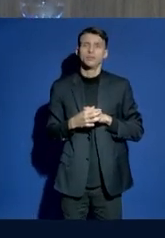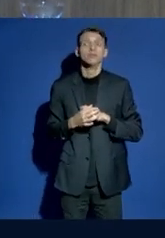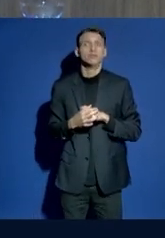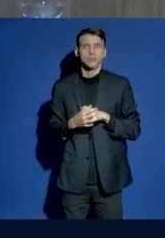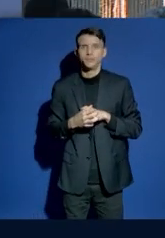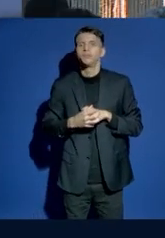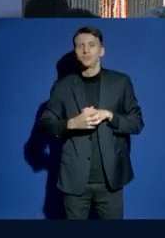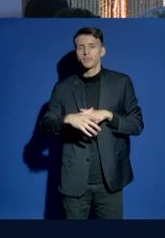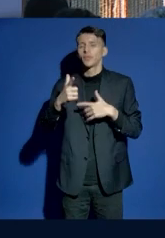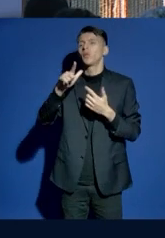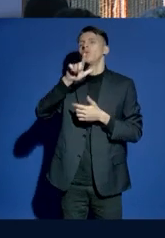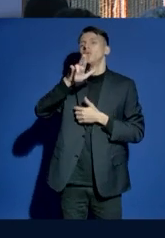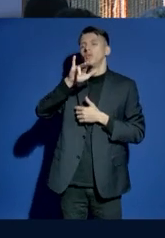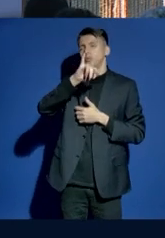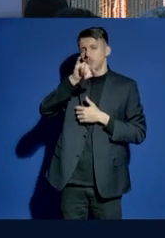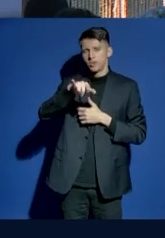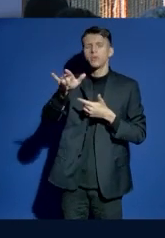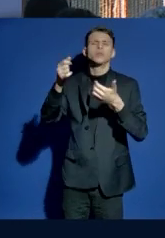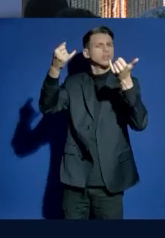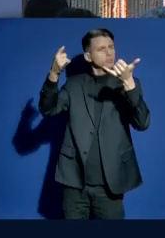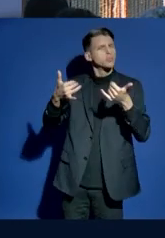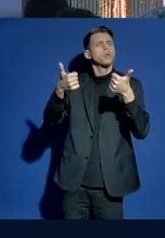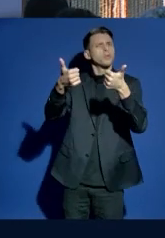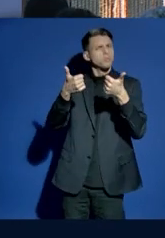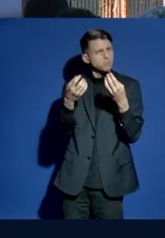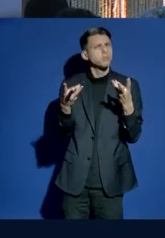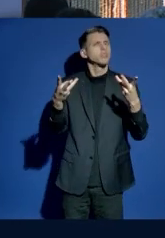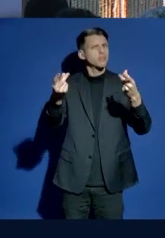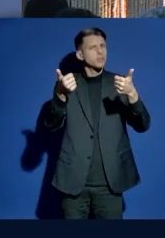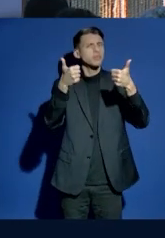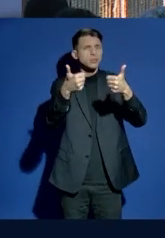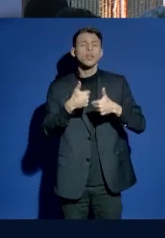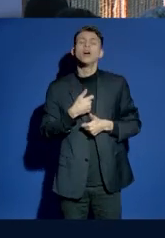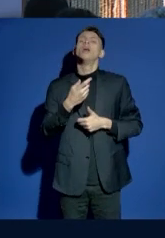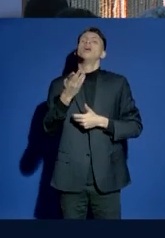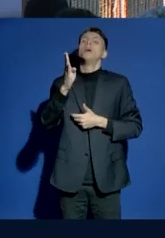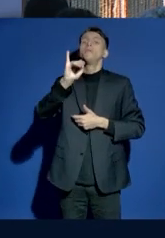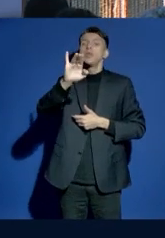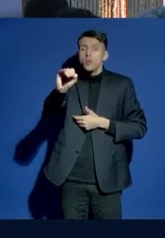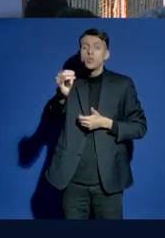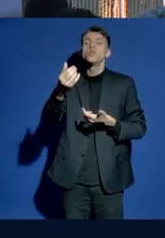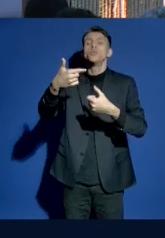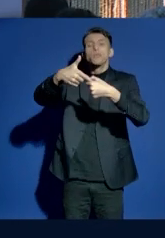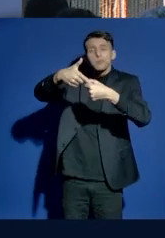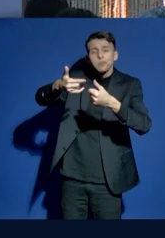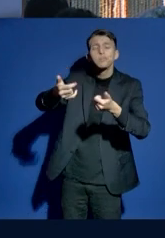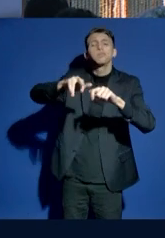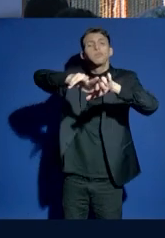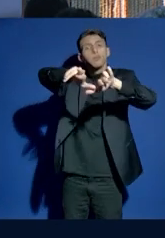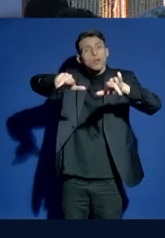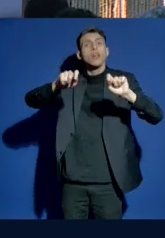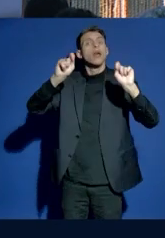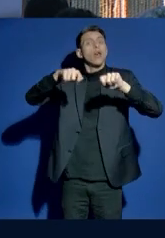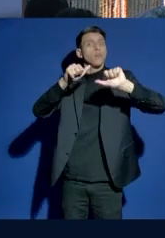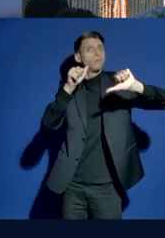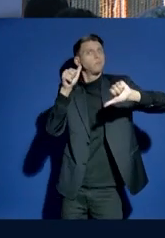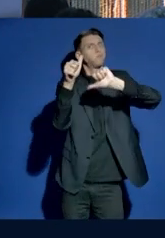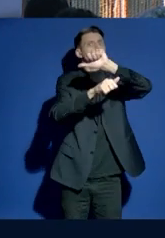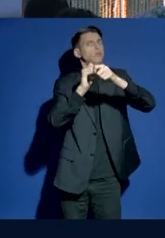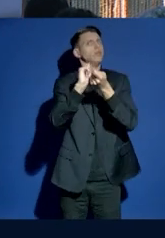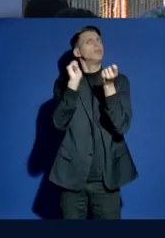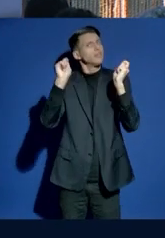Eu acho que o Luiz foi muito feliz nas colocações dele, né? Realmente o biocombustível tem um poder de transformação. Nós lá na